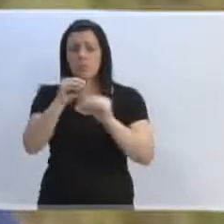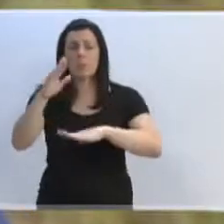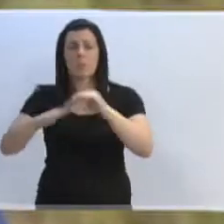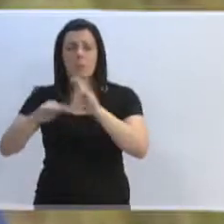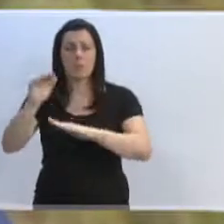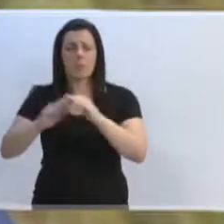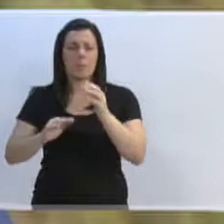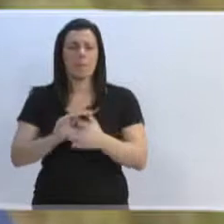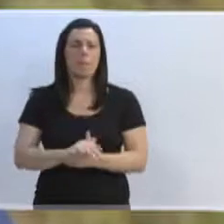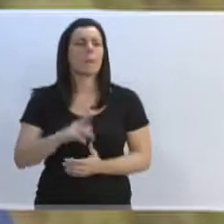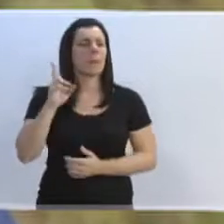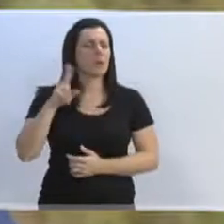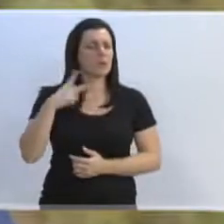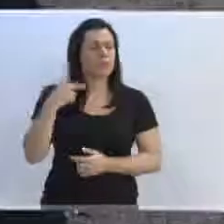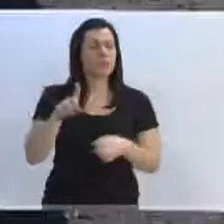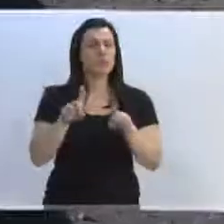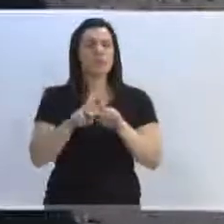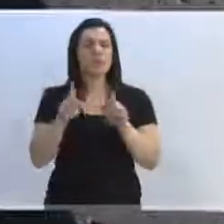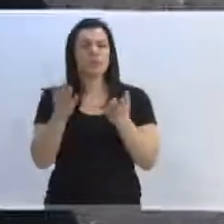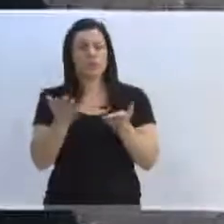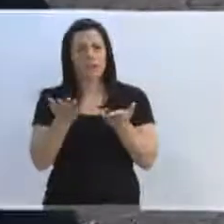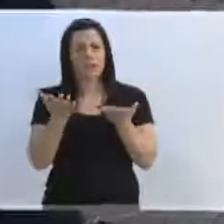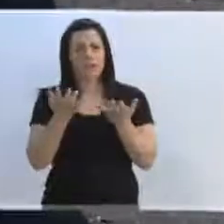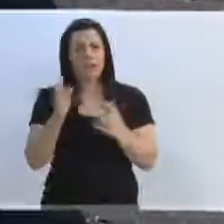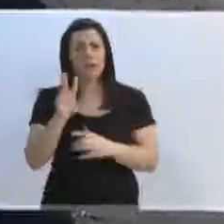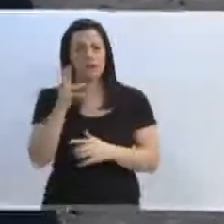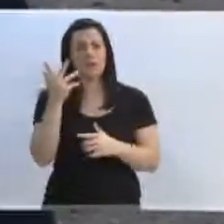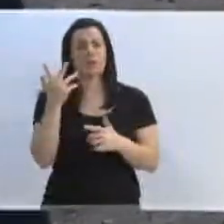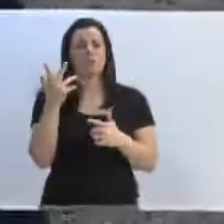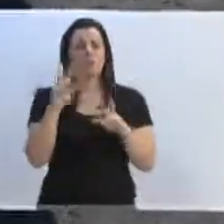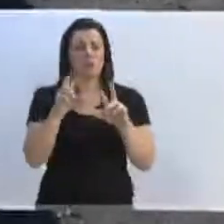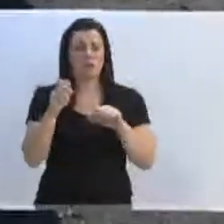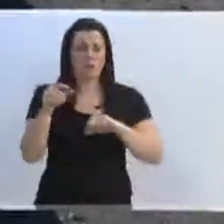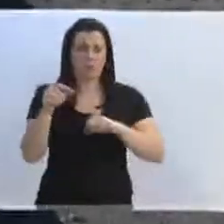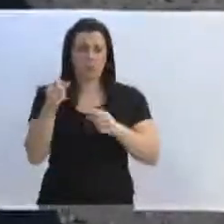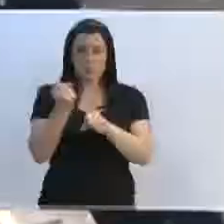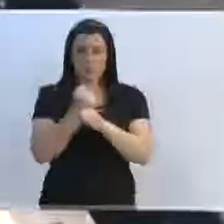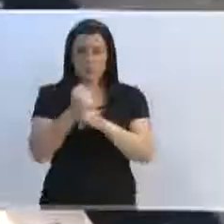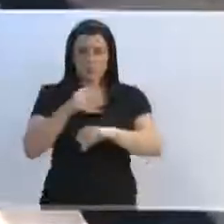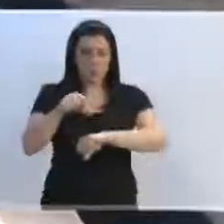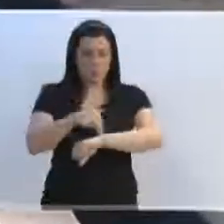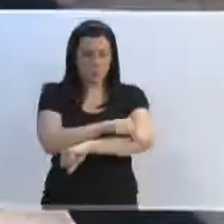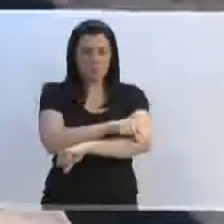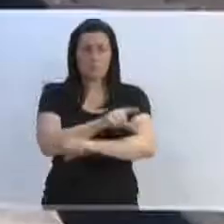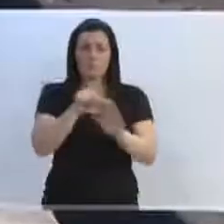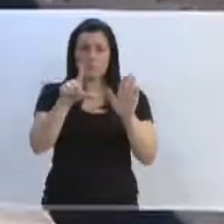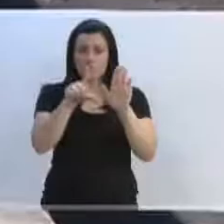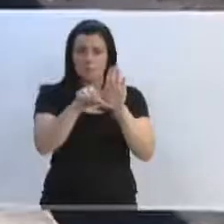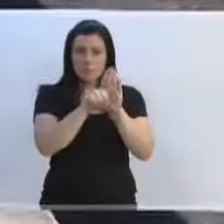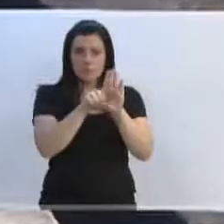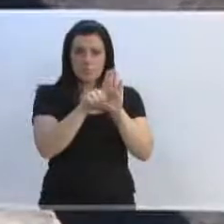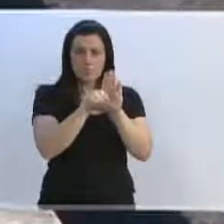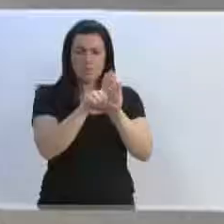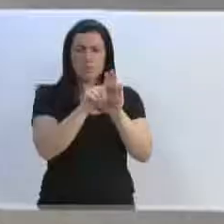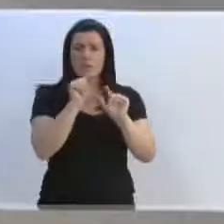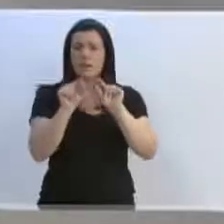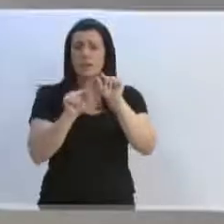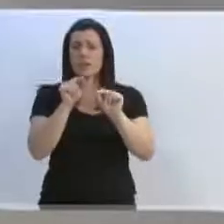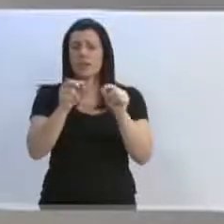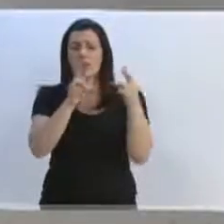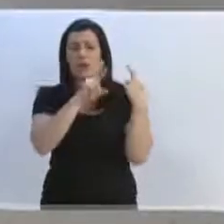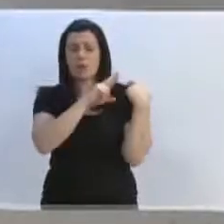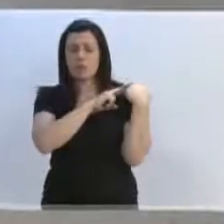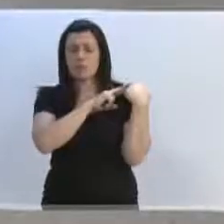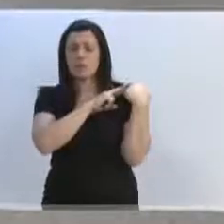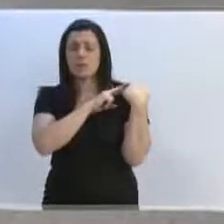parlamentar também quer resolver a construção das calçadas. Nesse caso, a legislação determina as responsabilidades